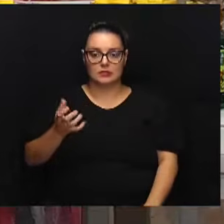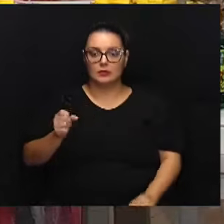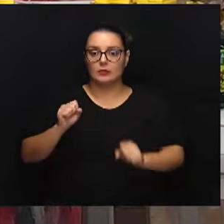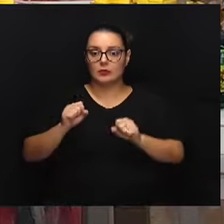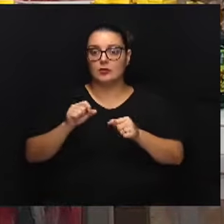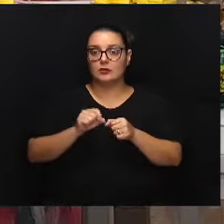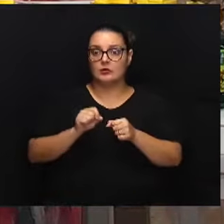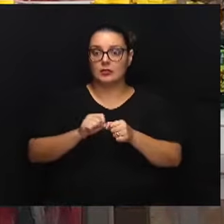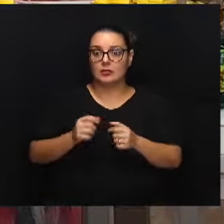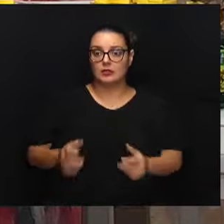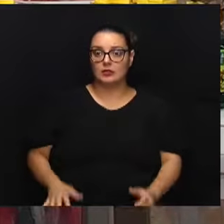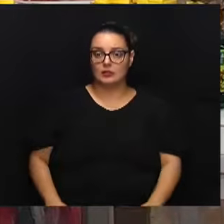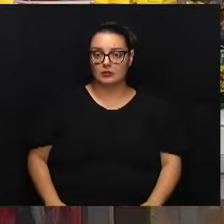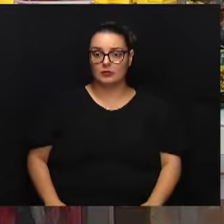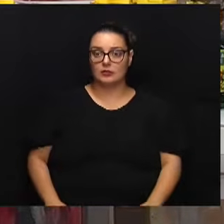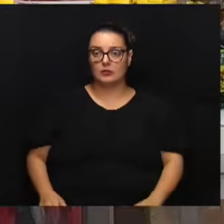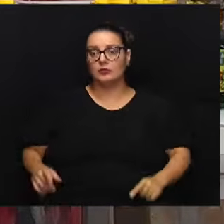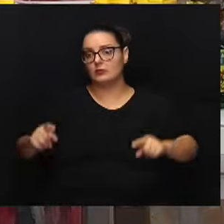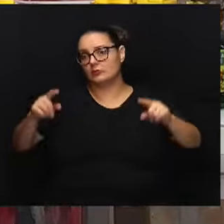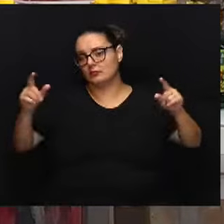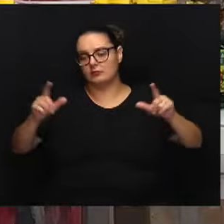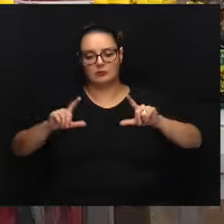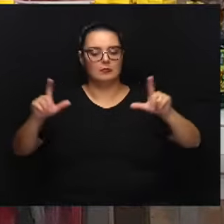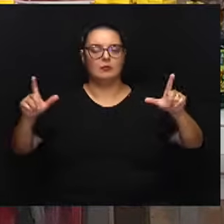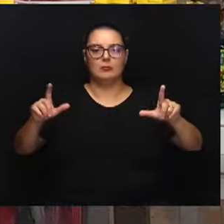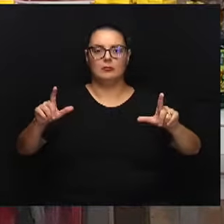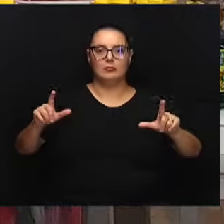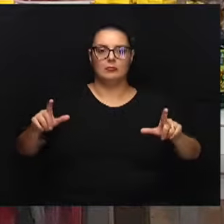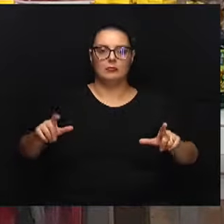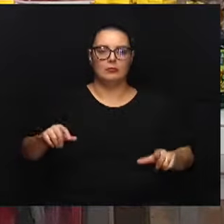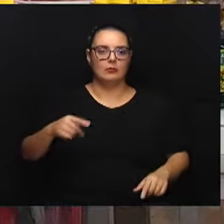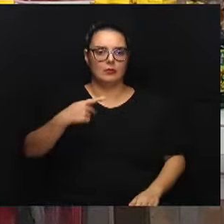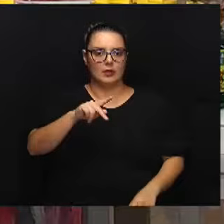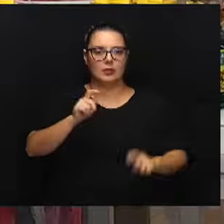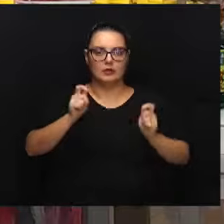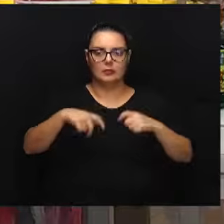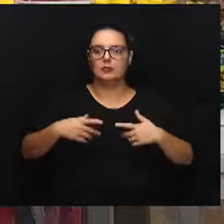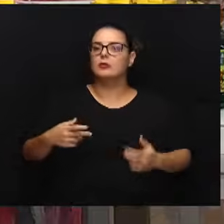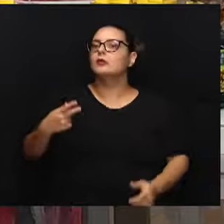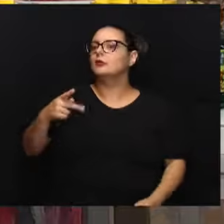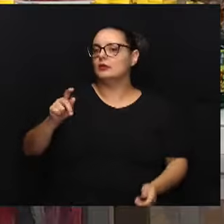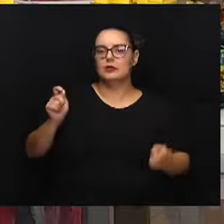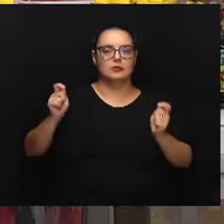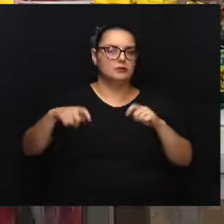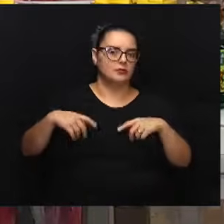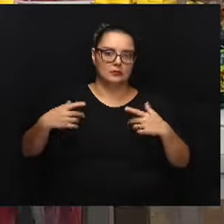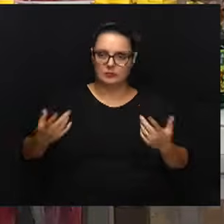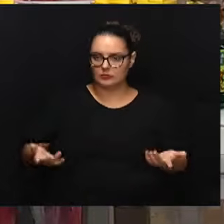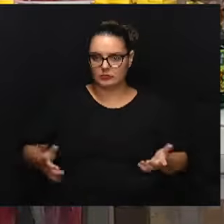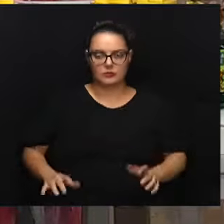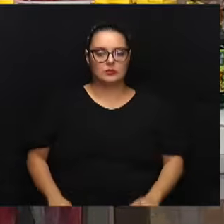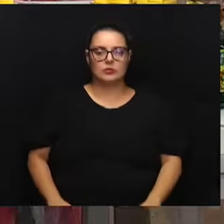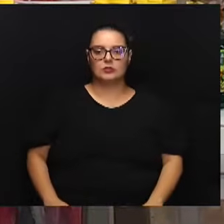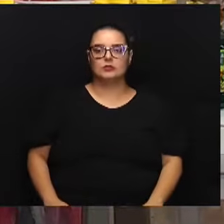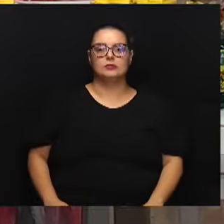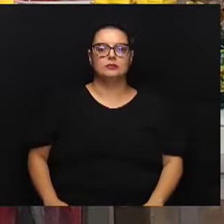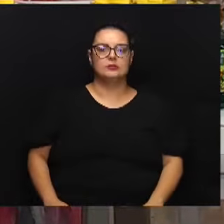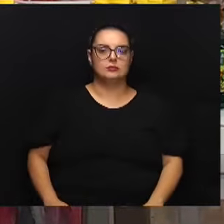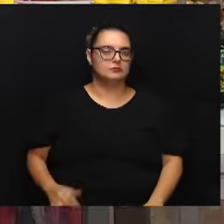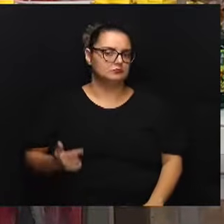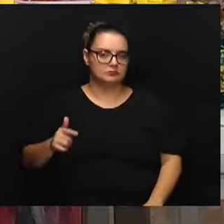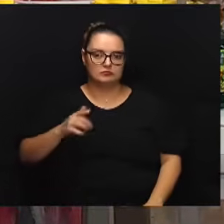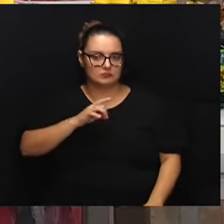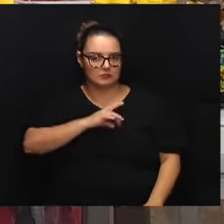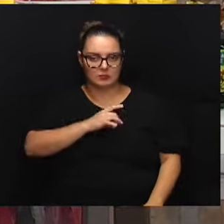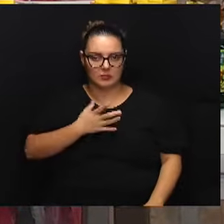fazer telas maiores, sabe? Vai da sua possibilidade. Vai da sua possibilidade, sabe? Não tenha receio, tem